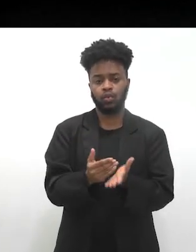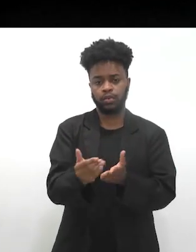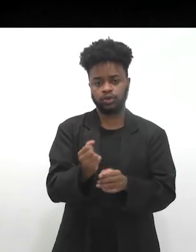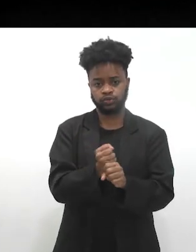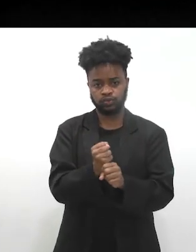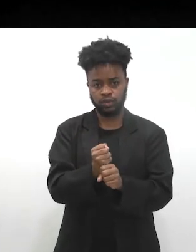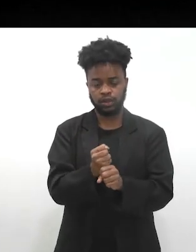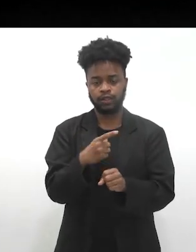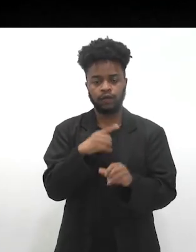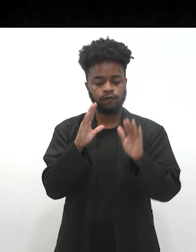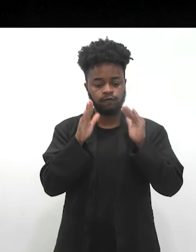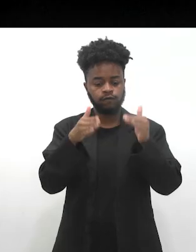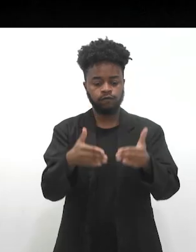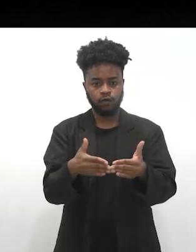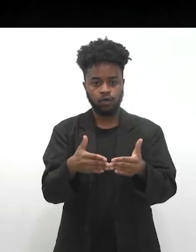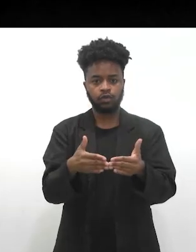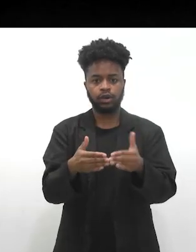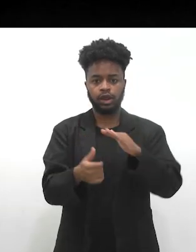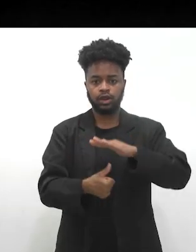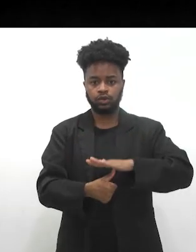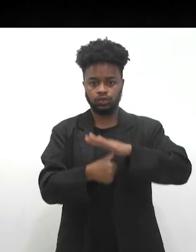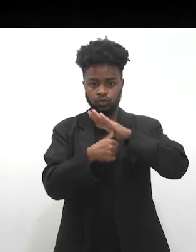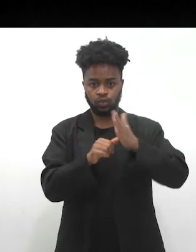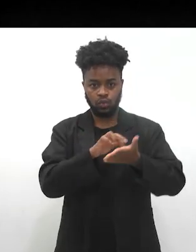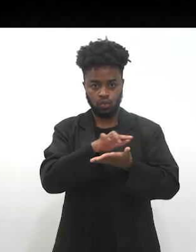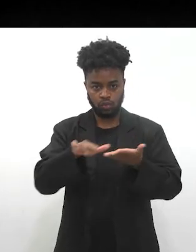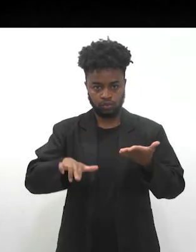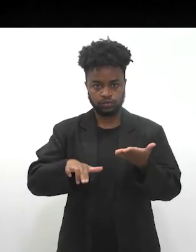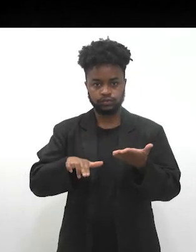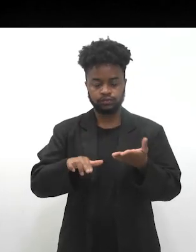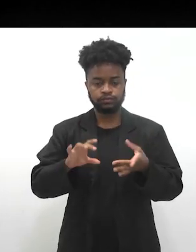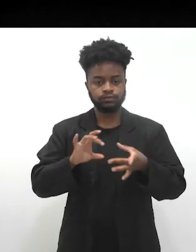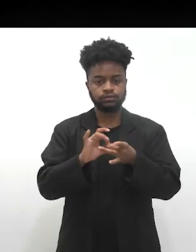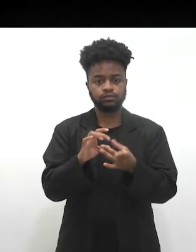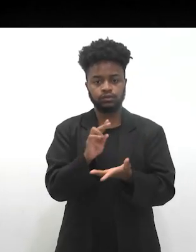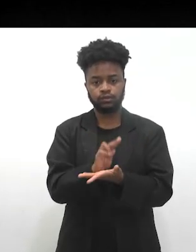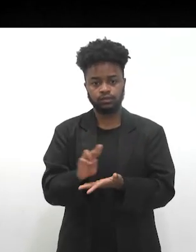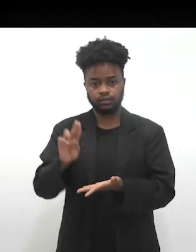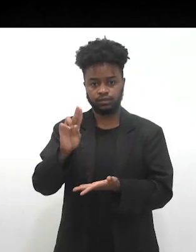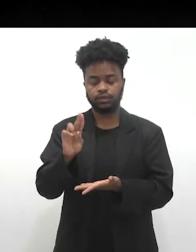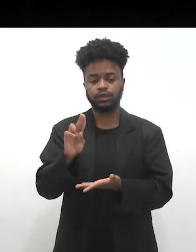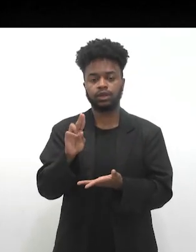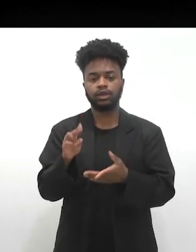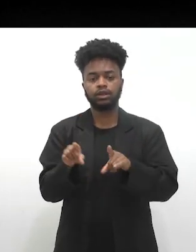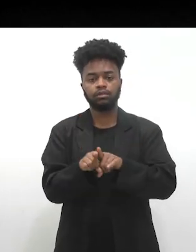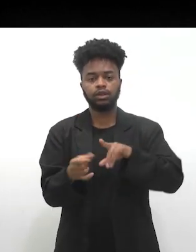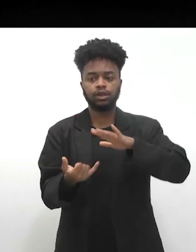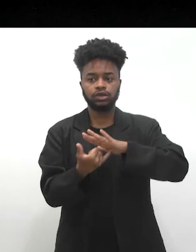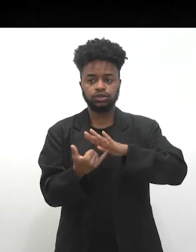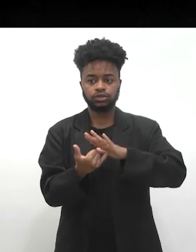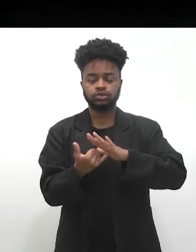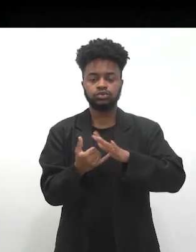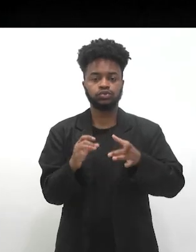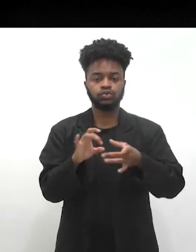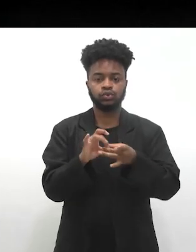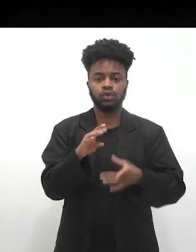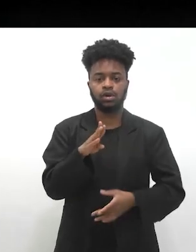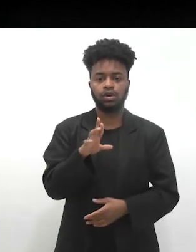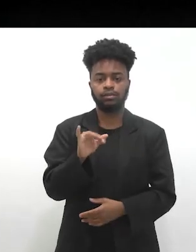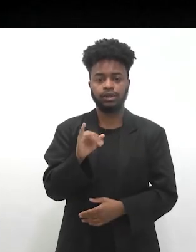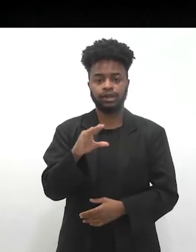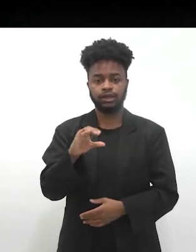do ano, o Fórum de Reitores das Universidades e Instituições dos